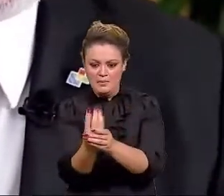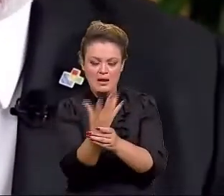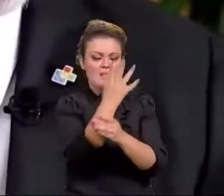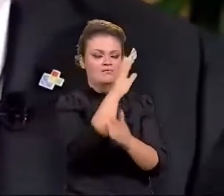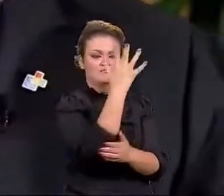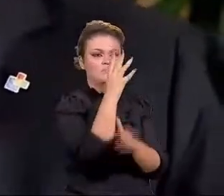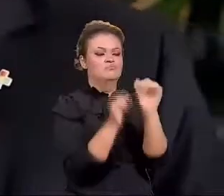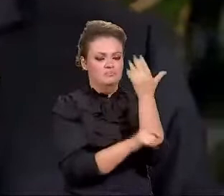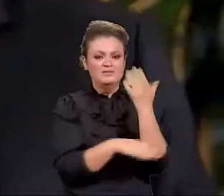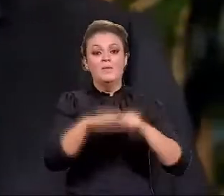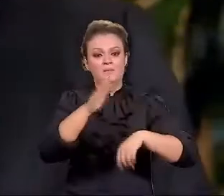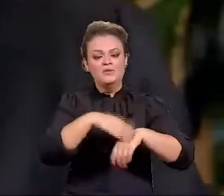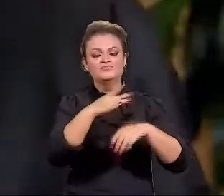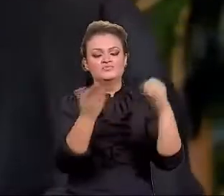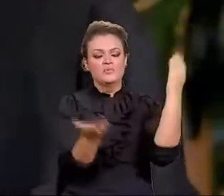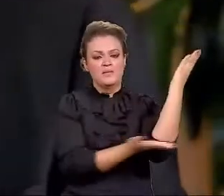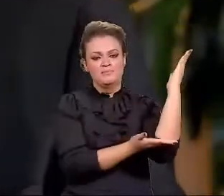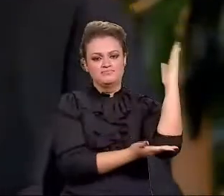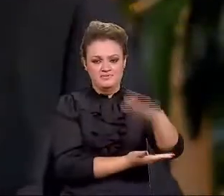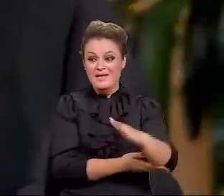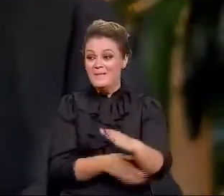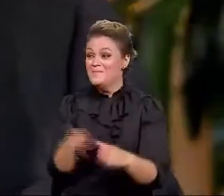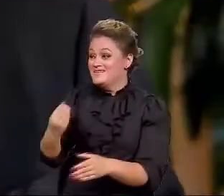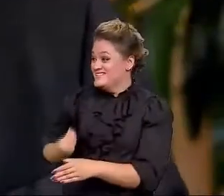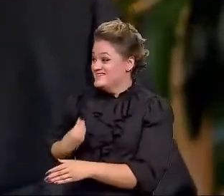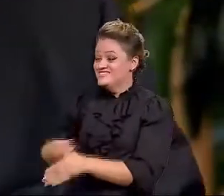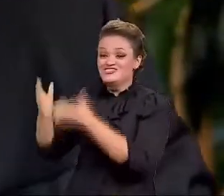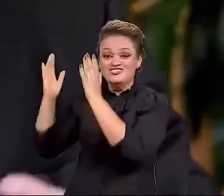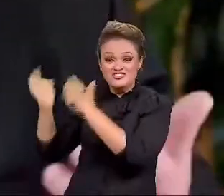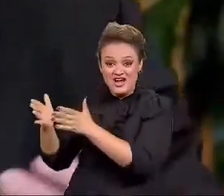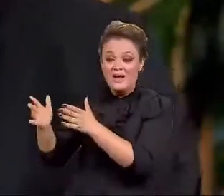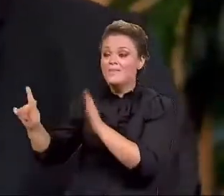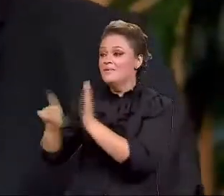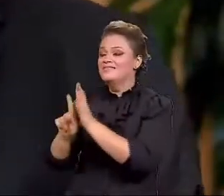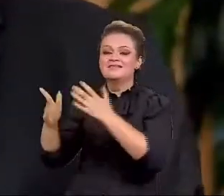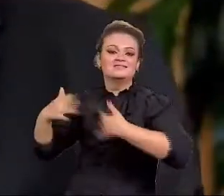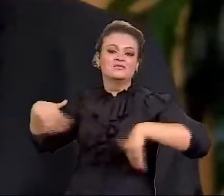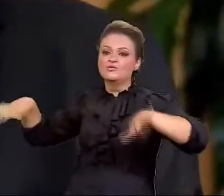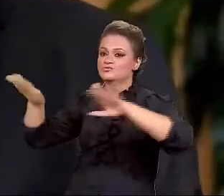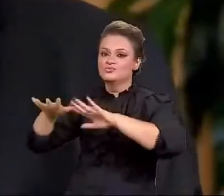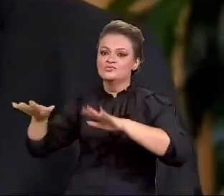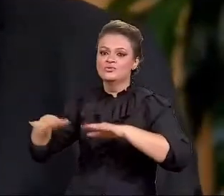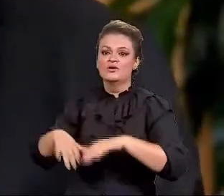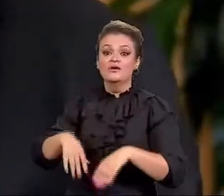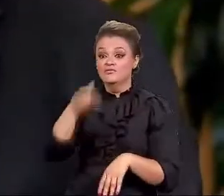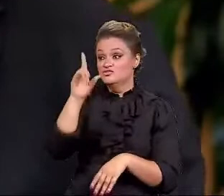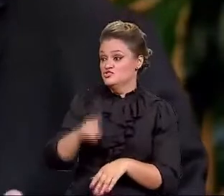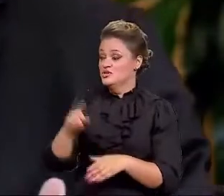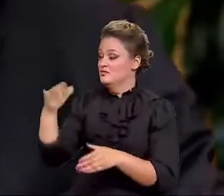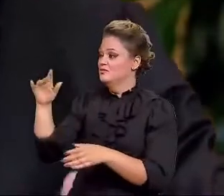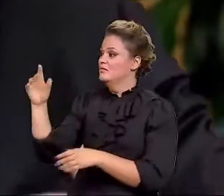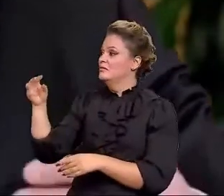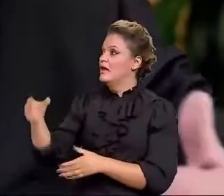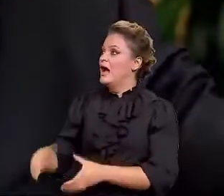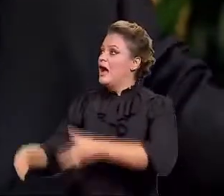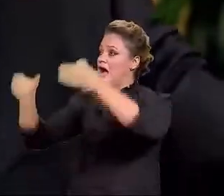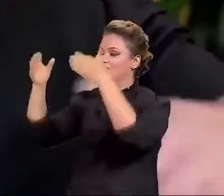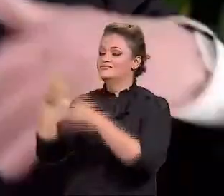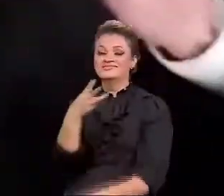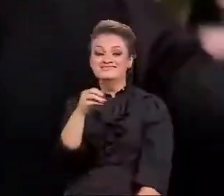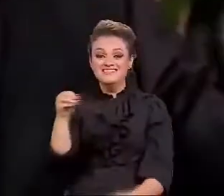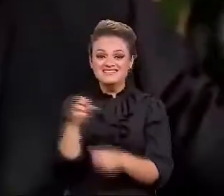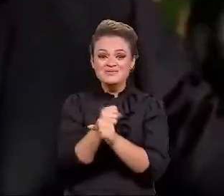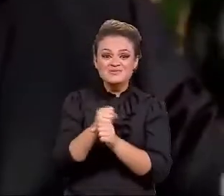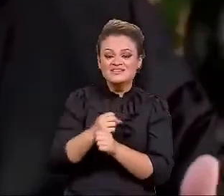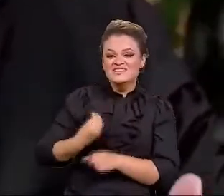que a natureza nos deu é de todo mundo. Ninguém tem o direito de cortar uma árvore que tem 300 anos. Não é tão renovável assim. Um